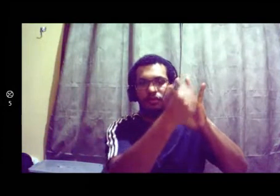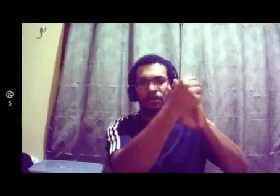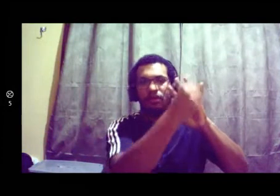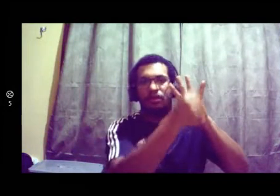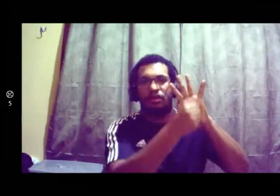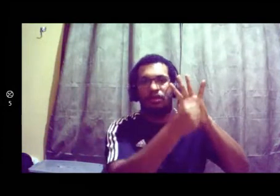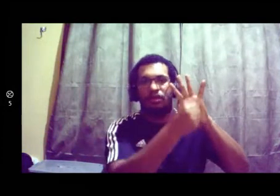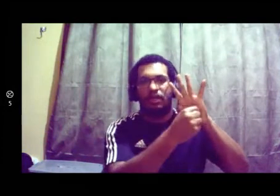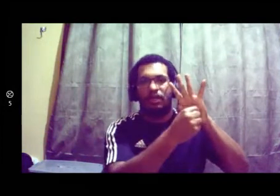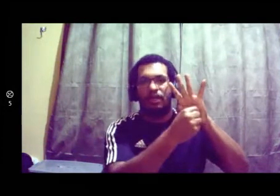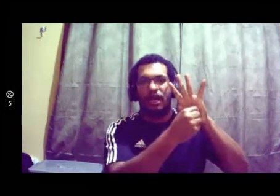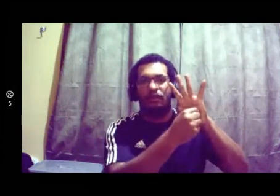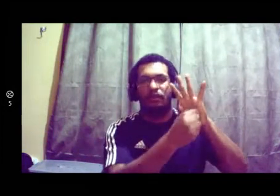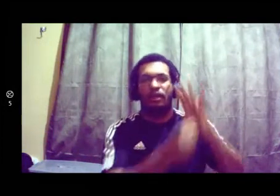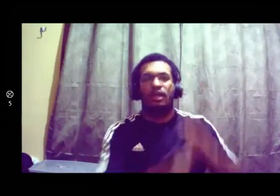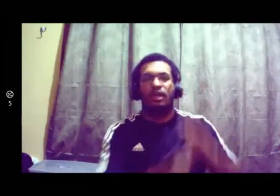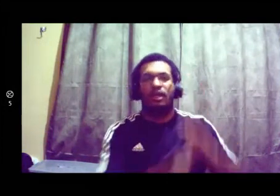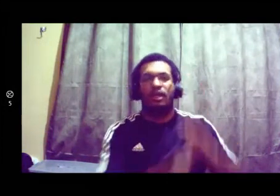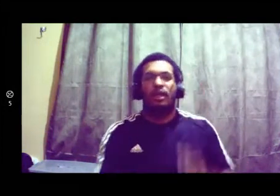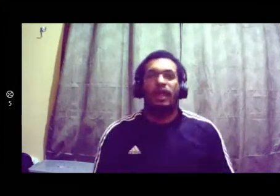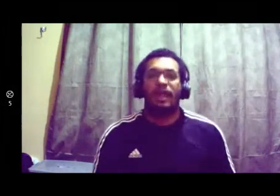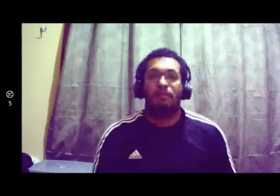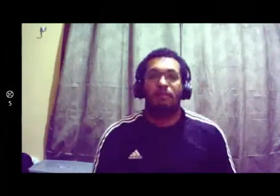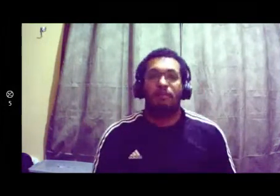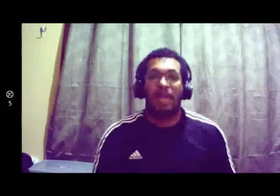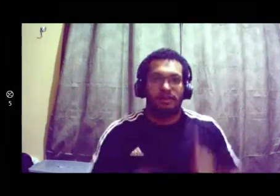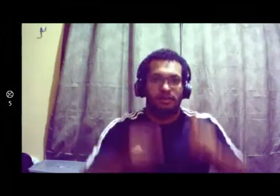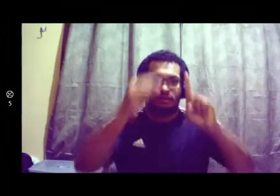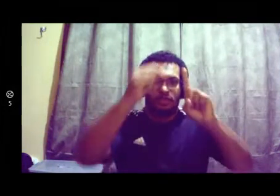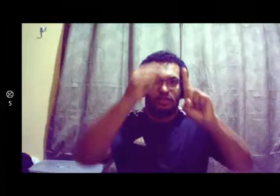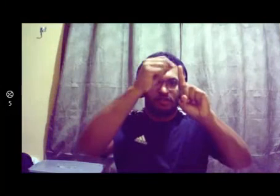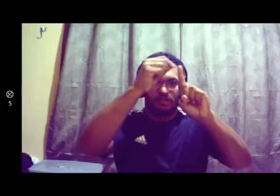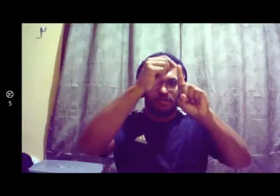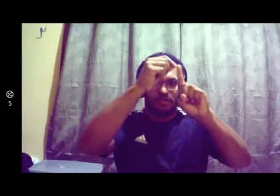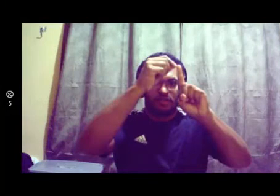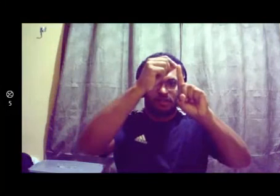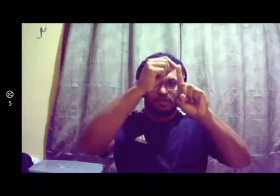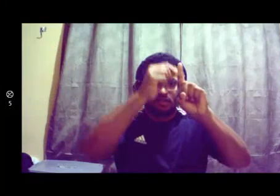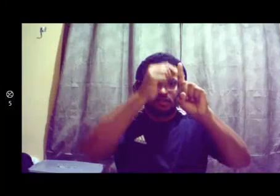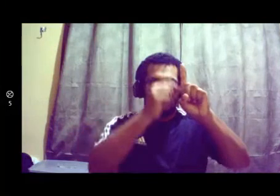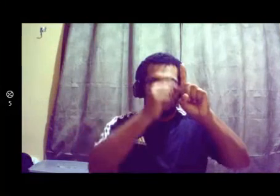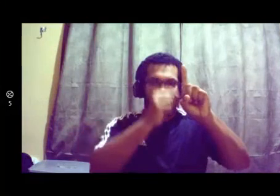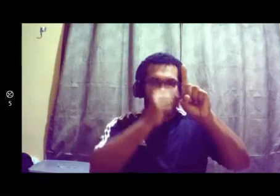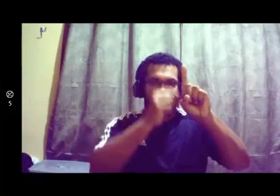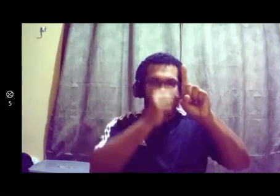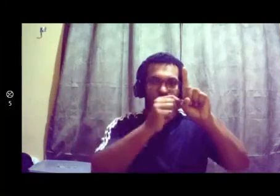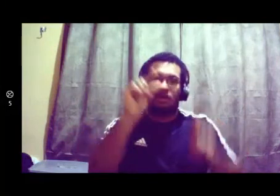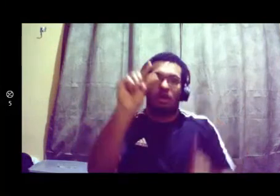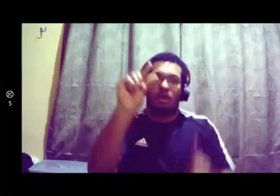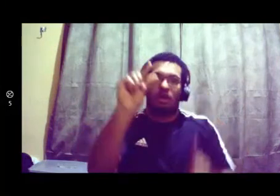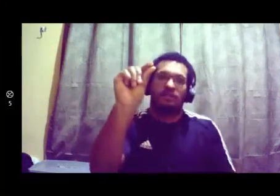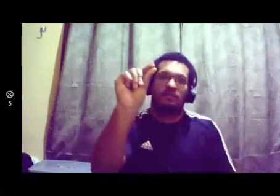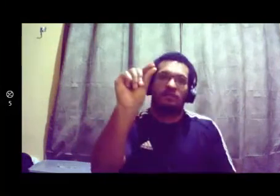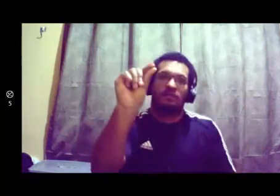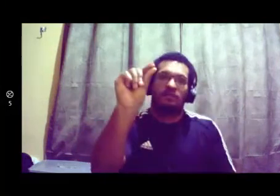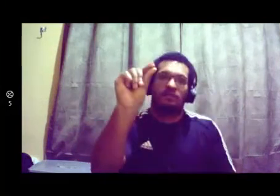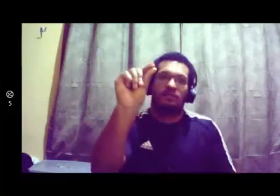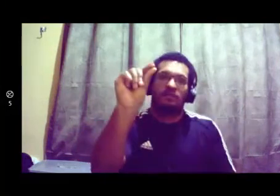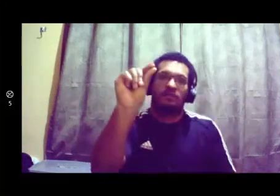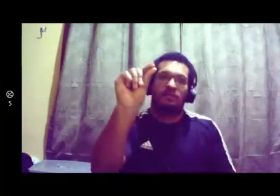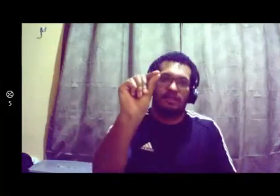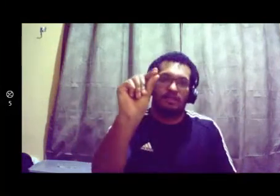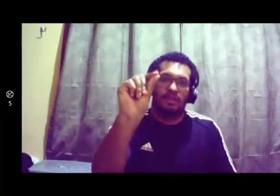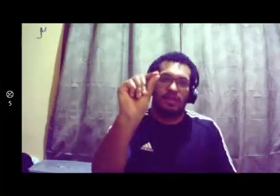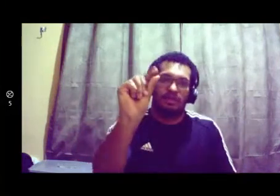Certo? Calendário. Mês, você faz assim. Então, ó, sempre fazendo assim, ó, com